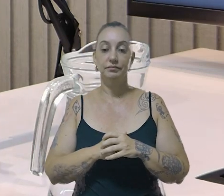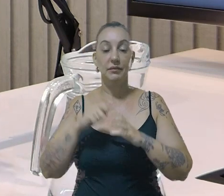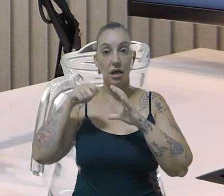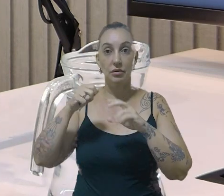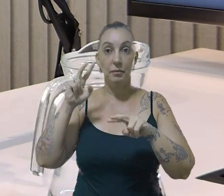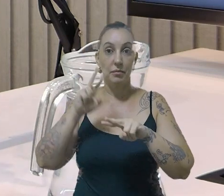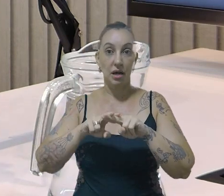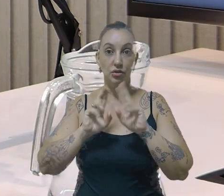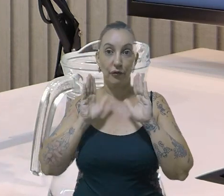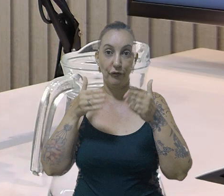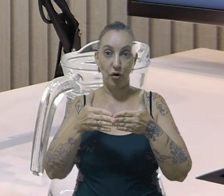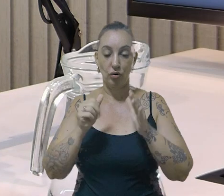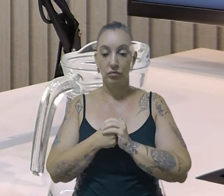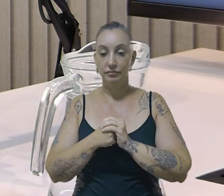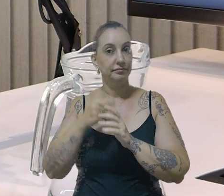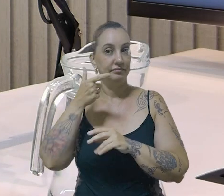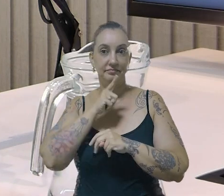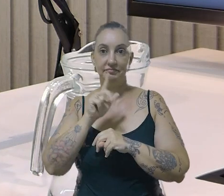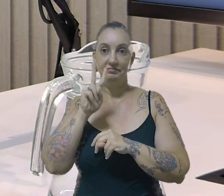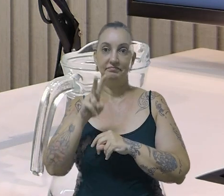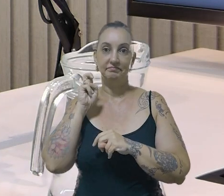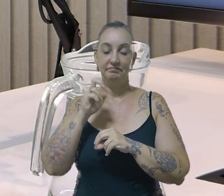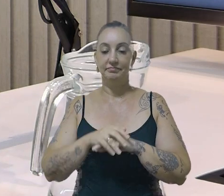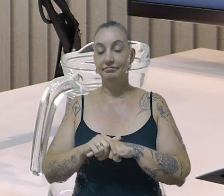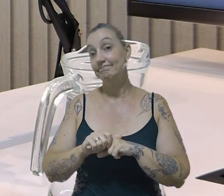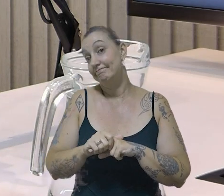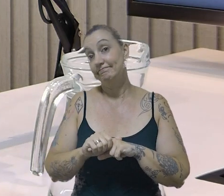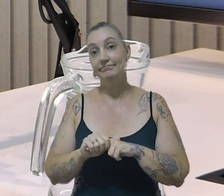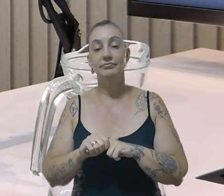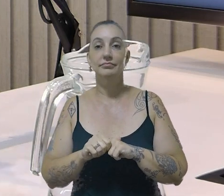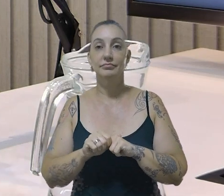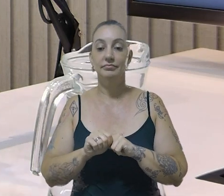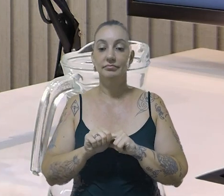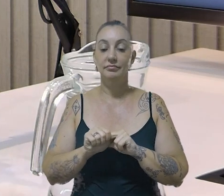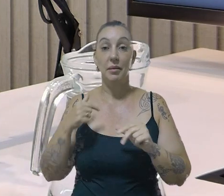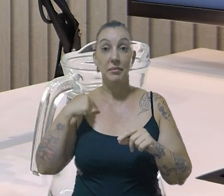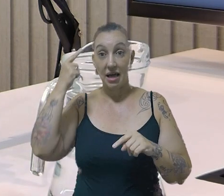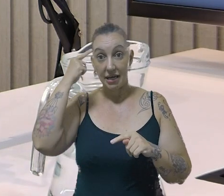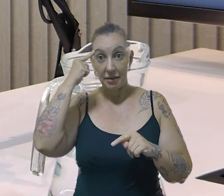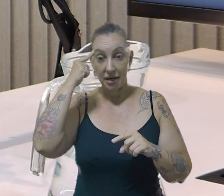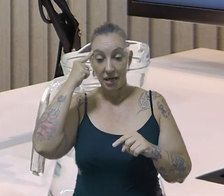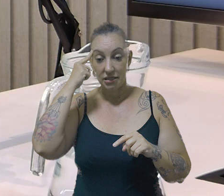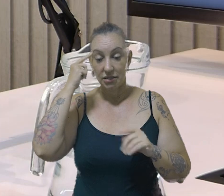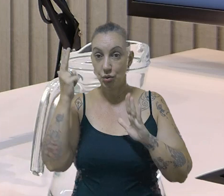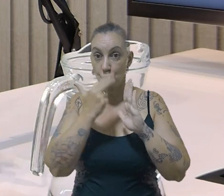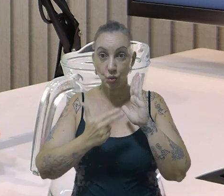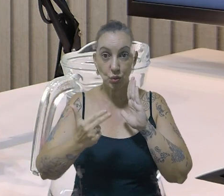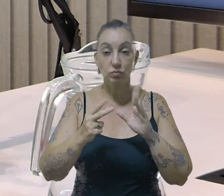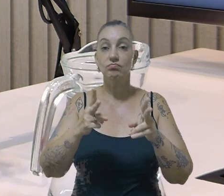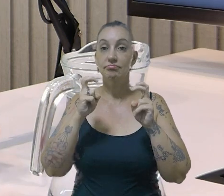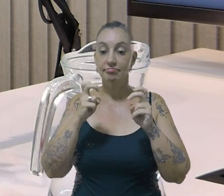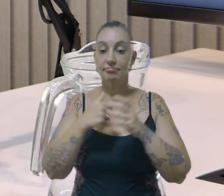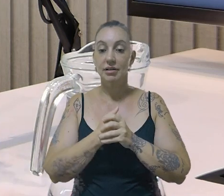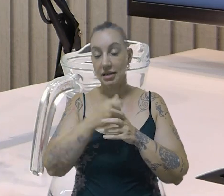foco a pessoa fica eu não consigo visualizar isso ah né Tipo na minha cabeça tá tudo desenhado e eu tô vendo assim na cabeça